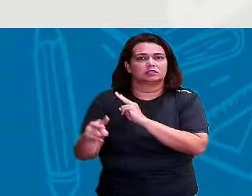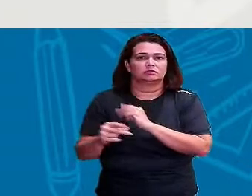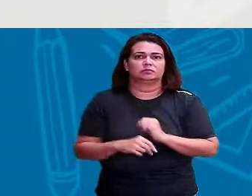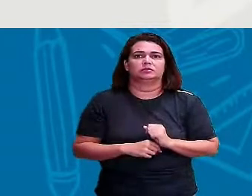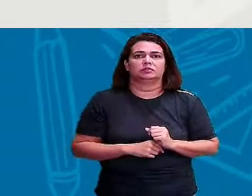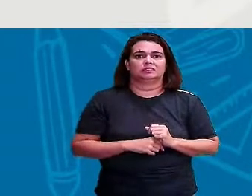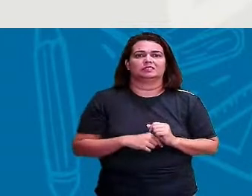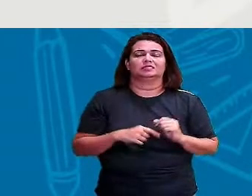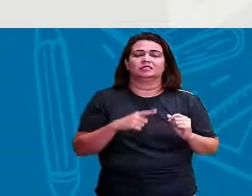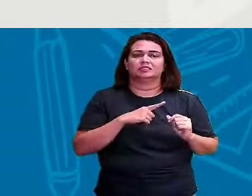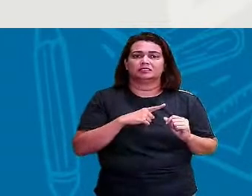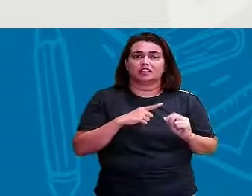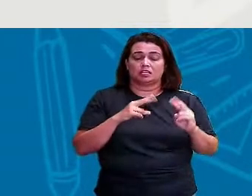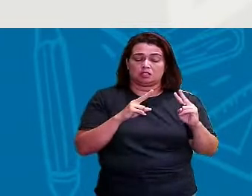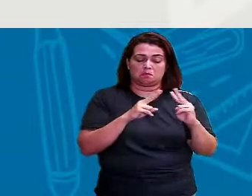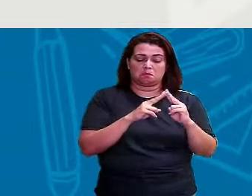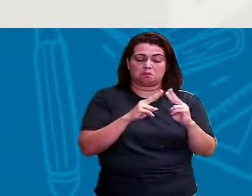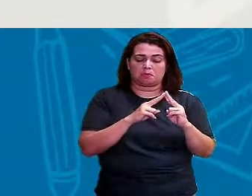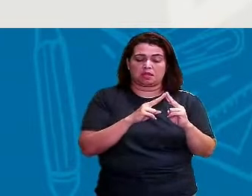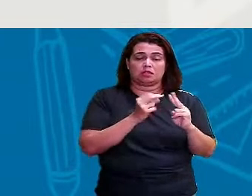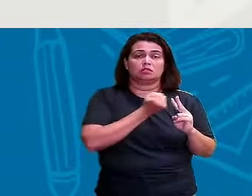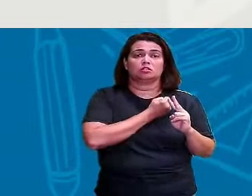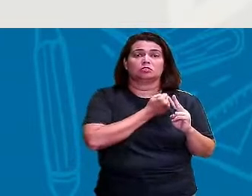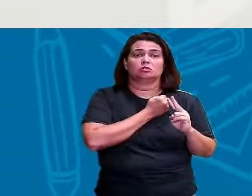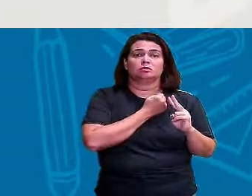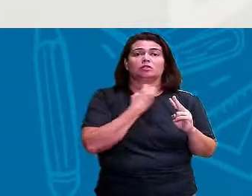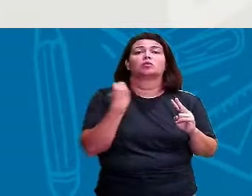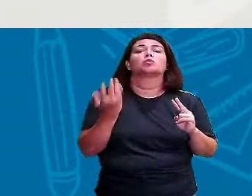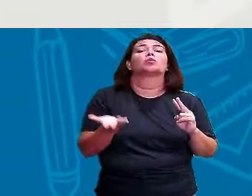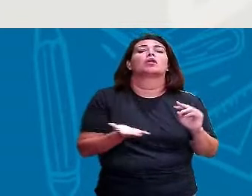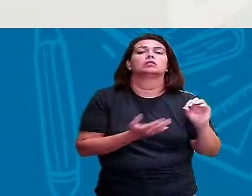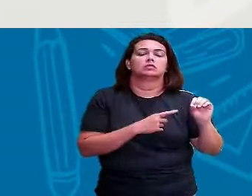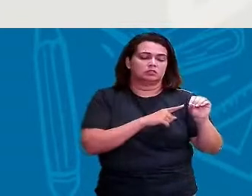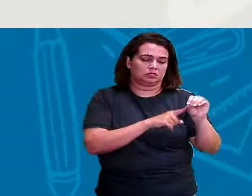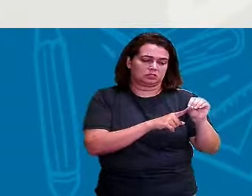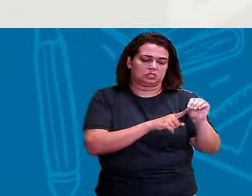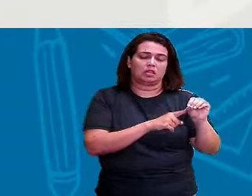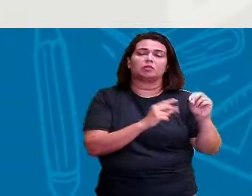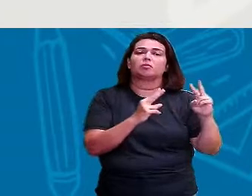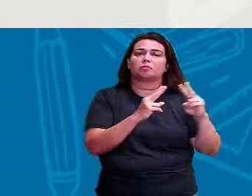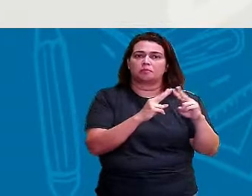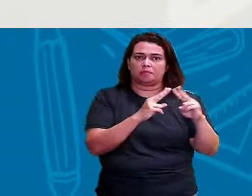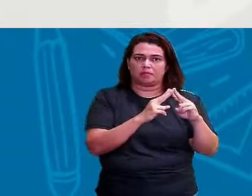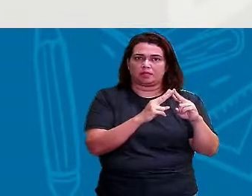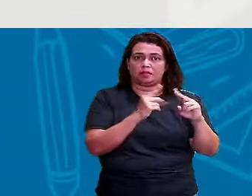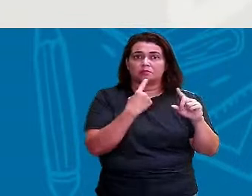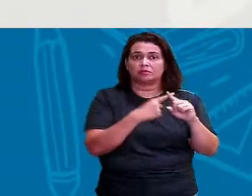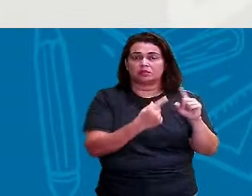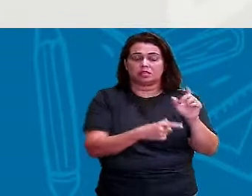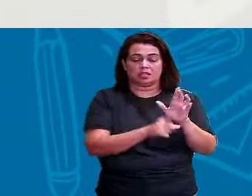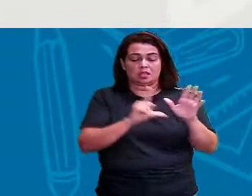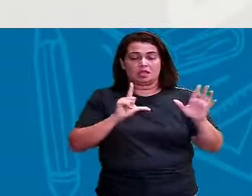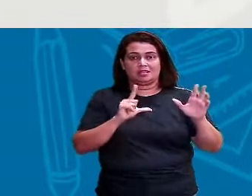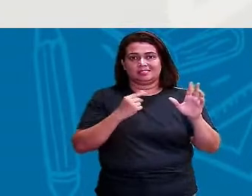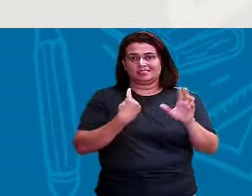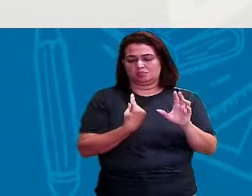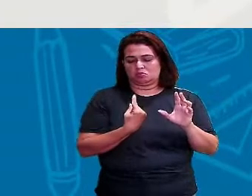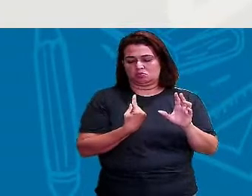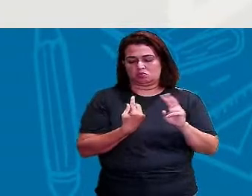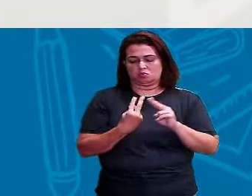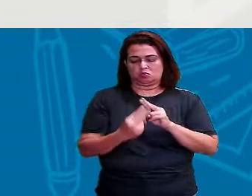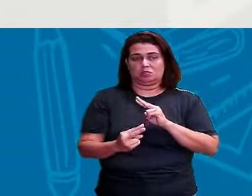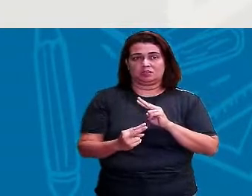0, porque se 1 é ímpar, o 0 que vem antes, ele é par, né? Então,